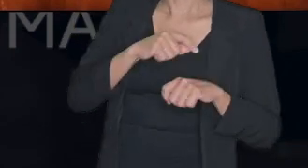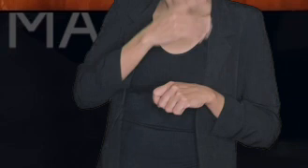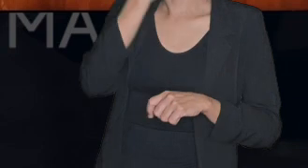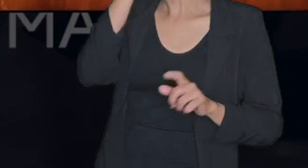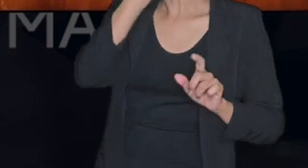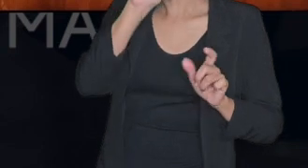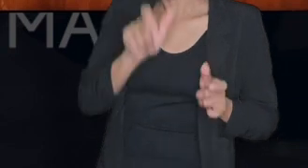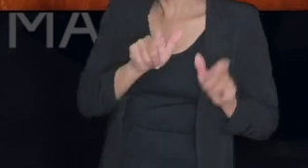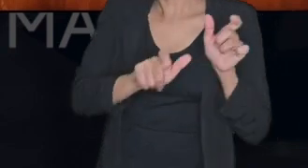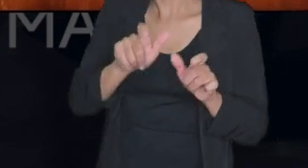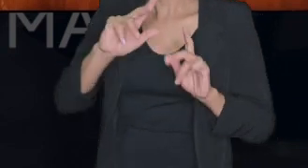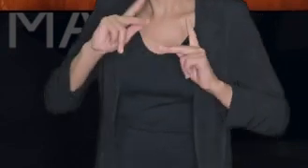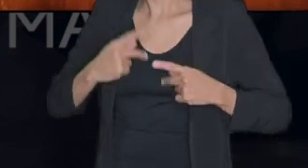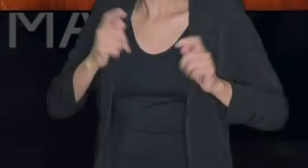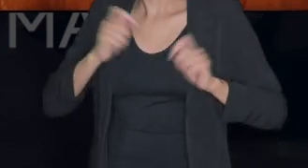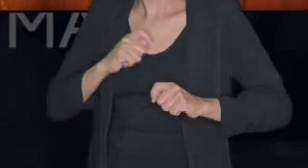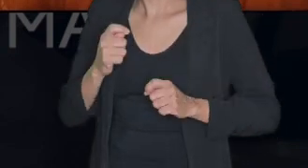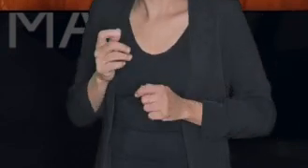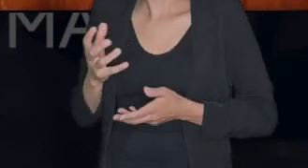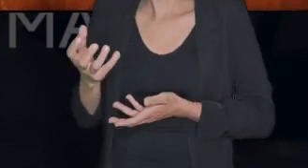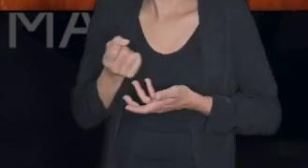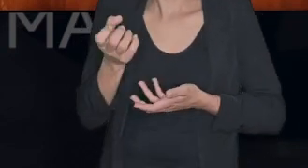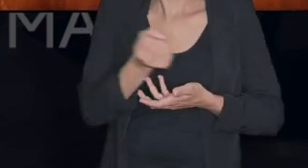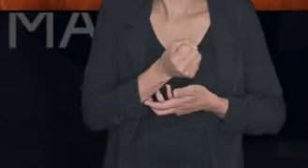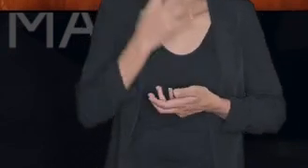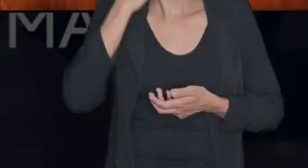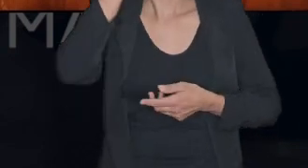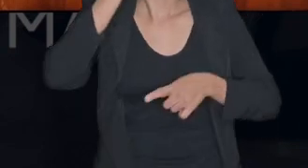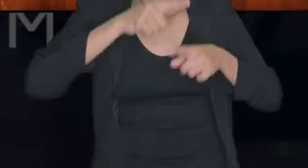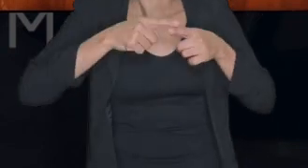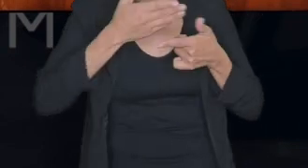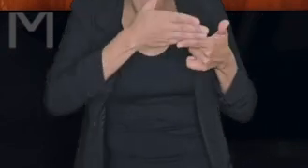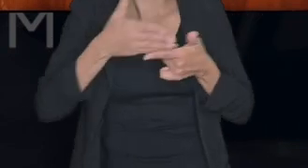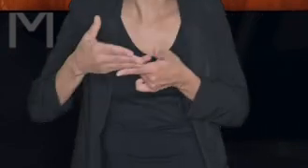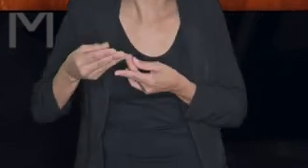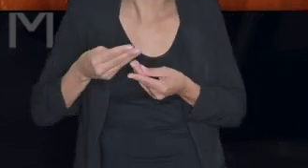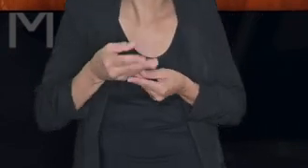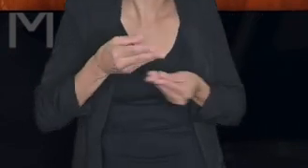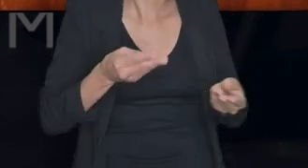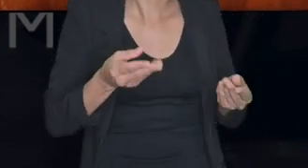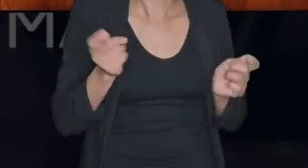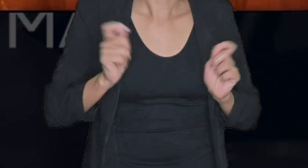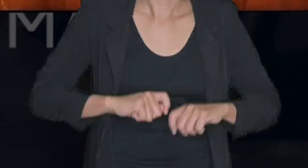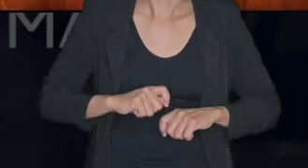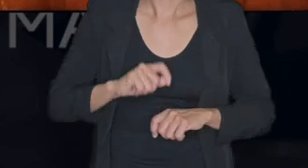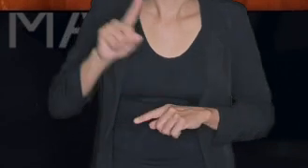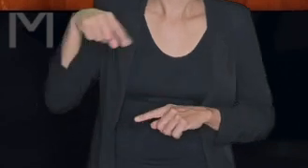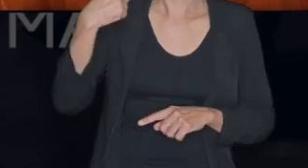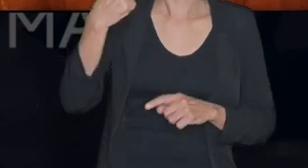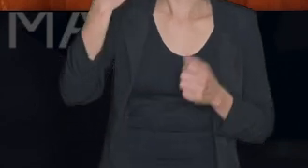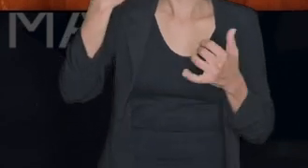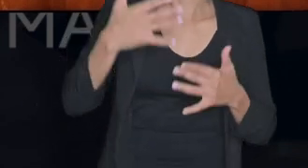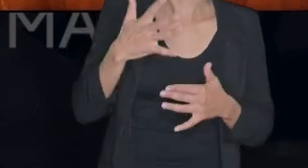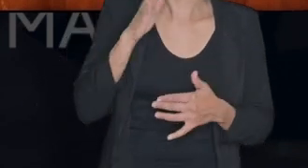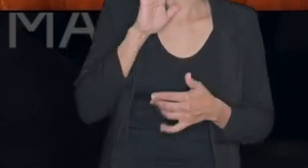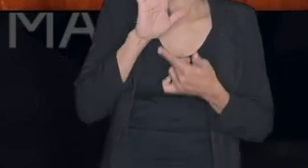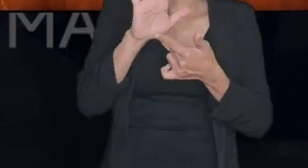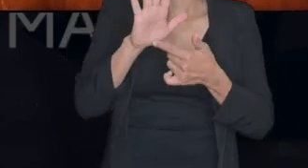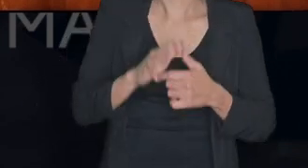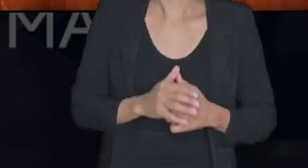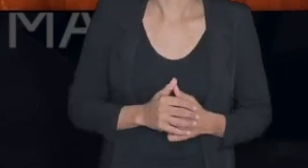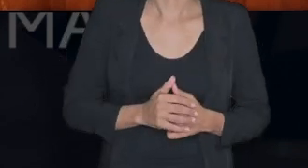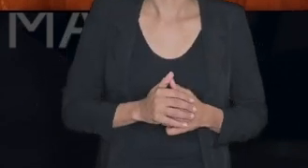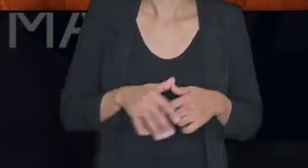embolsar o patrimônio partilhando os bens? A gente vai ver isso daqui a pouquinho. Daí a gente vai falar também de